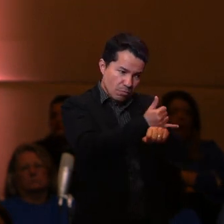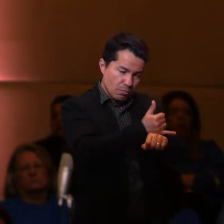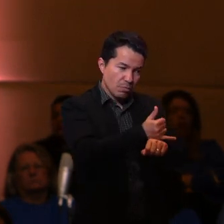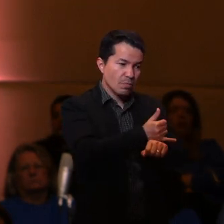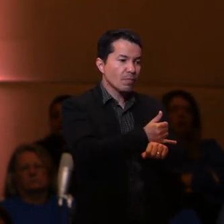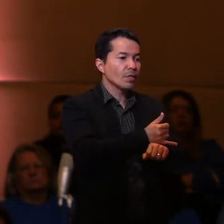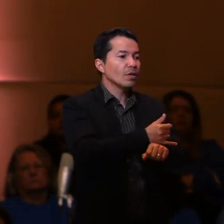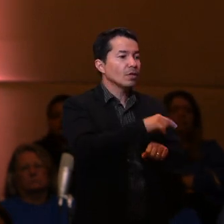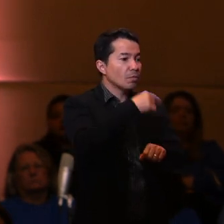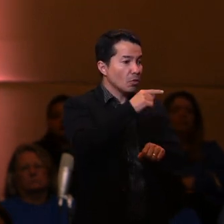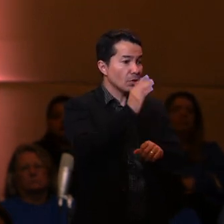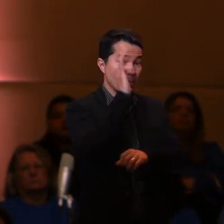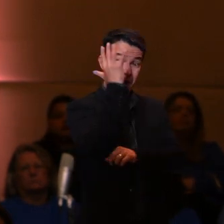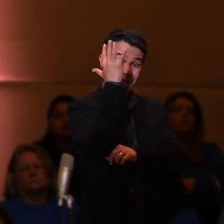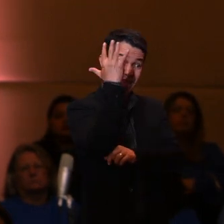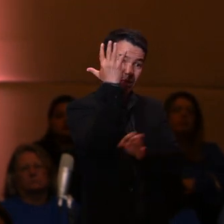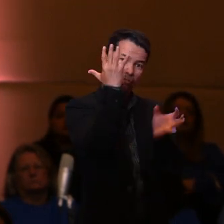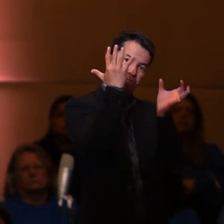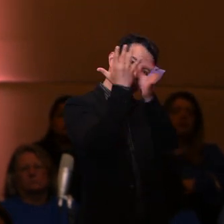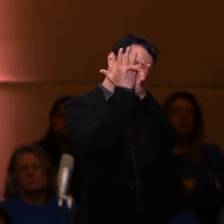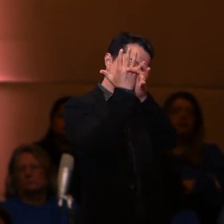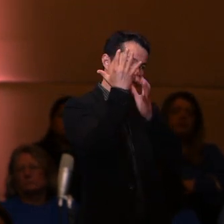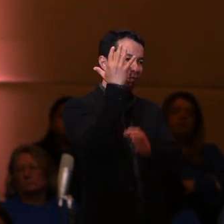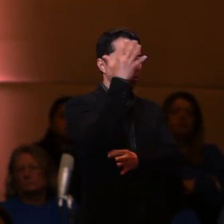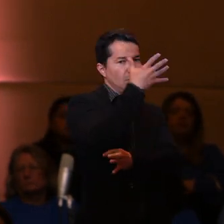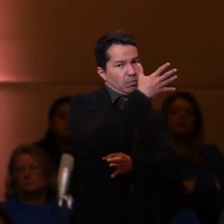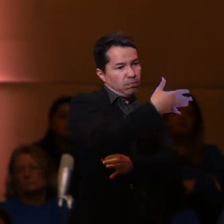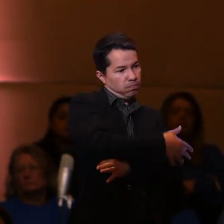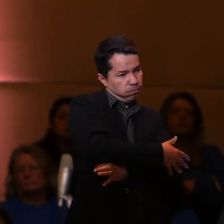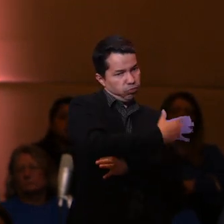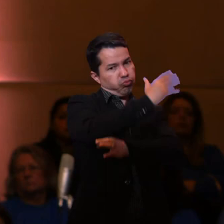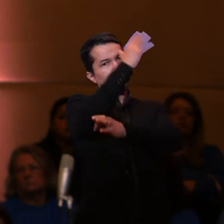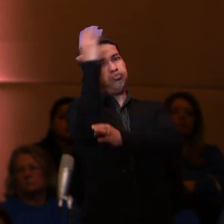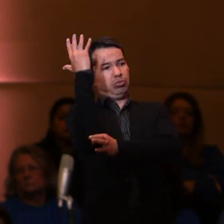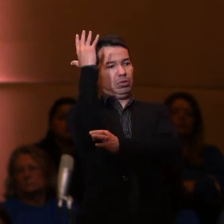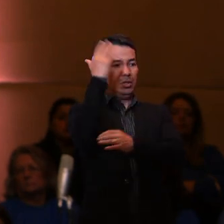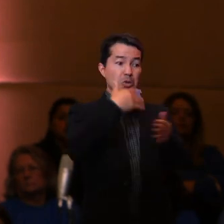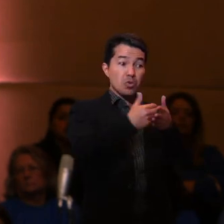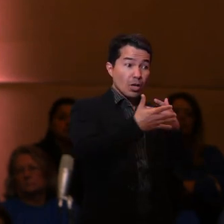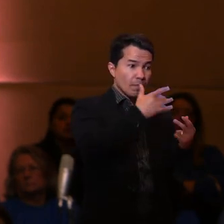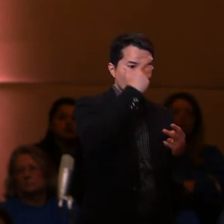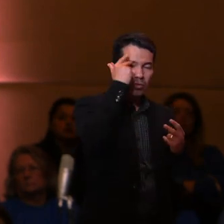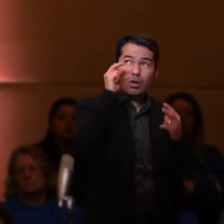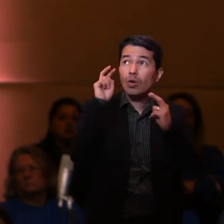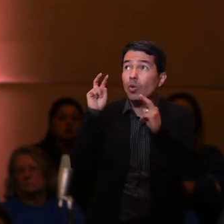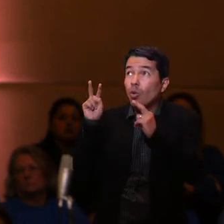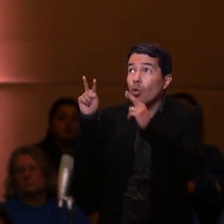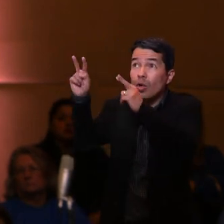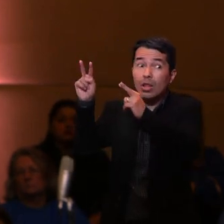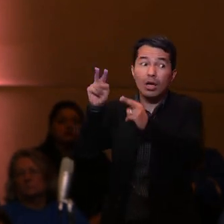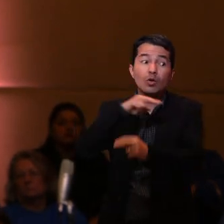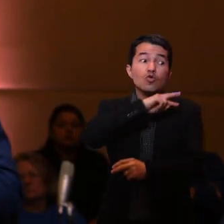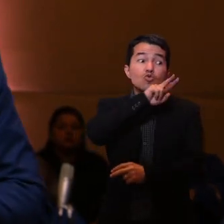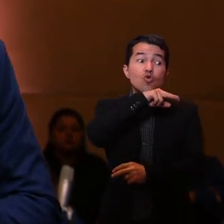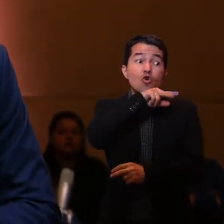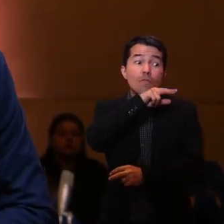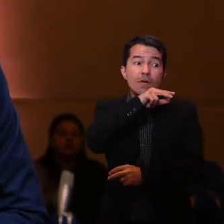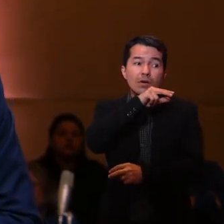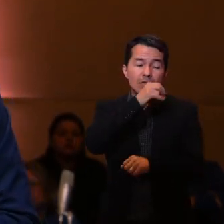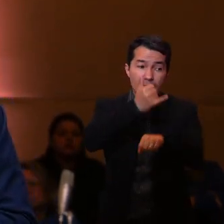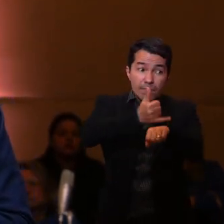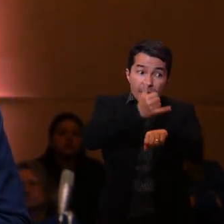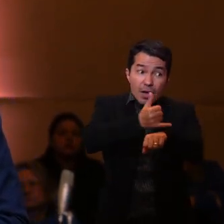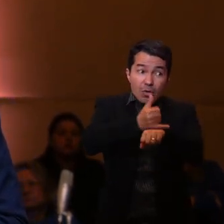E todos aqueles que olharem para essa serpente no meio do acampamento, olharem para ela,